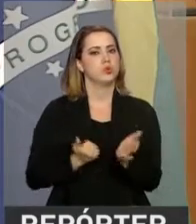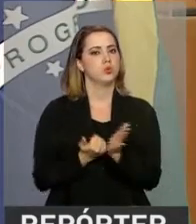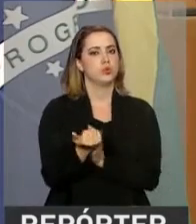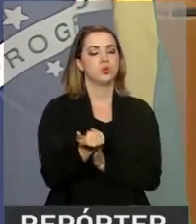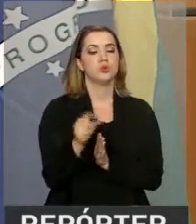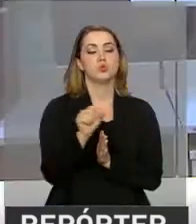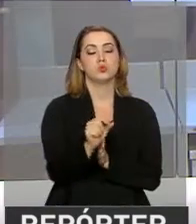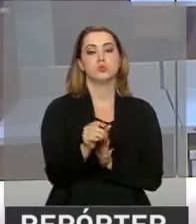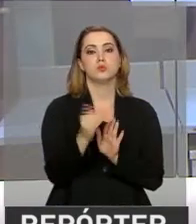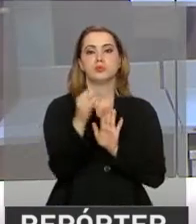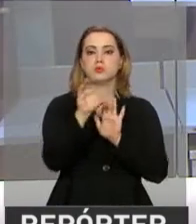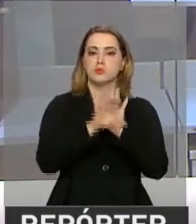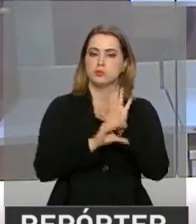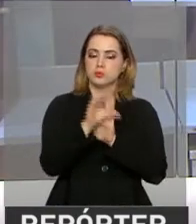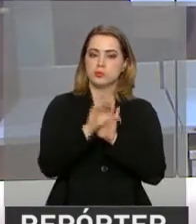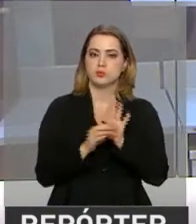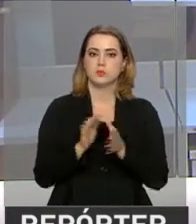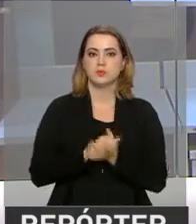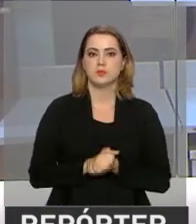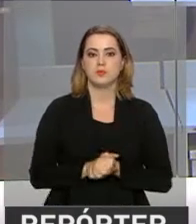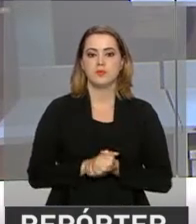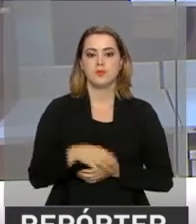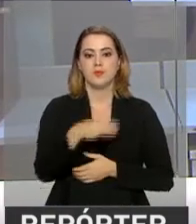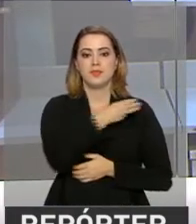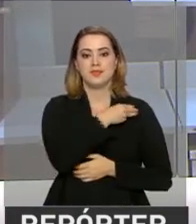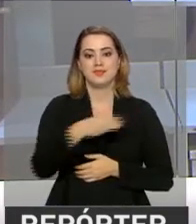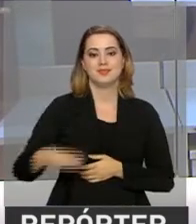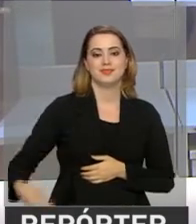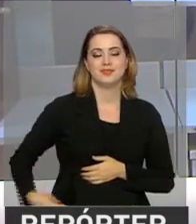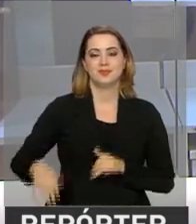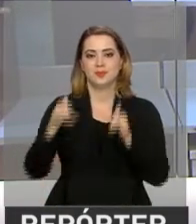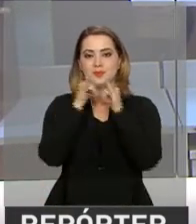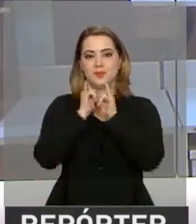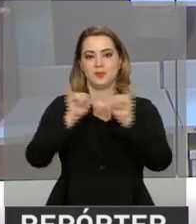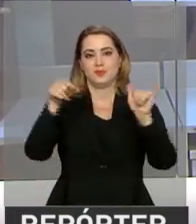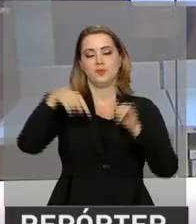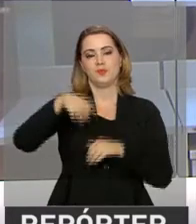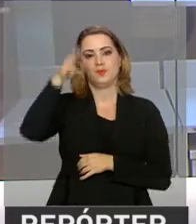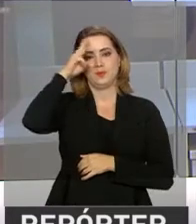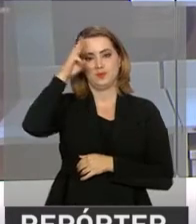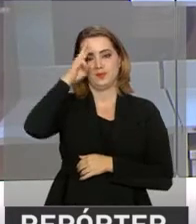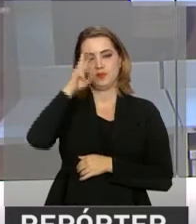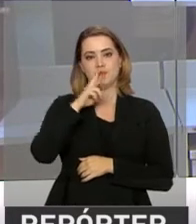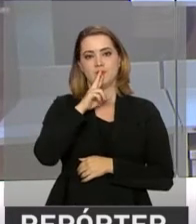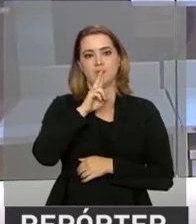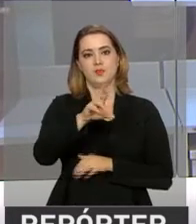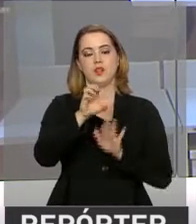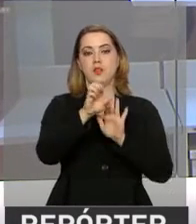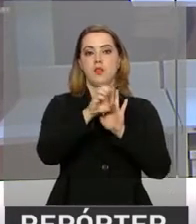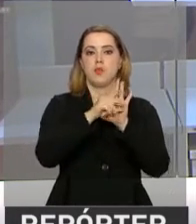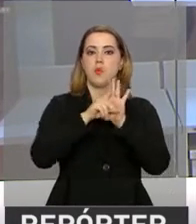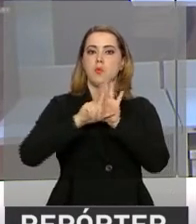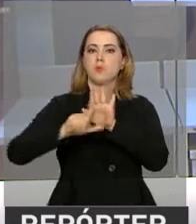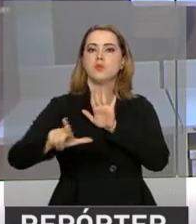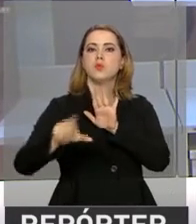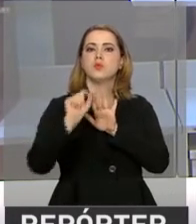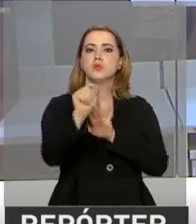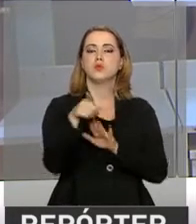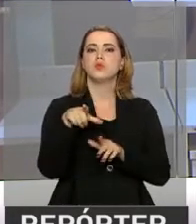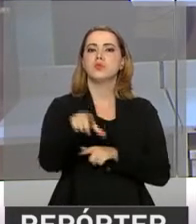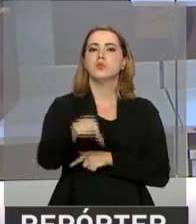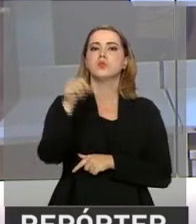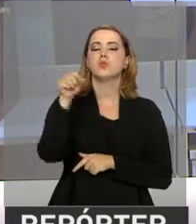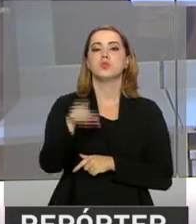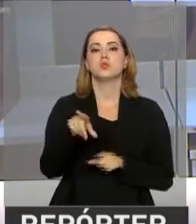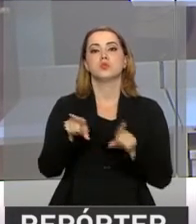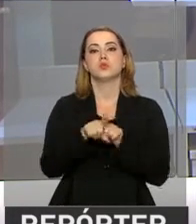Nacional Curricular. E o Ministério da Educação divulgou nesta terça-feira o resultado de um edital que selecionou faculdades para